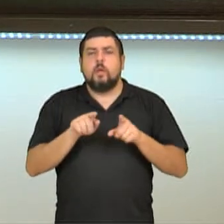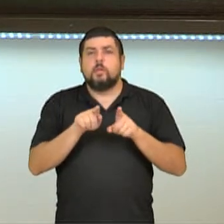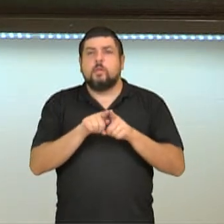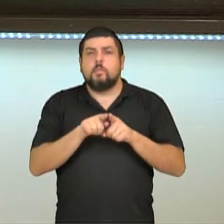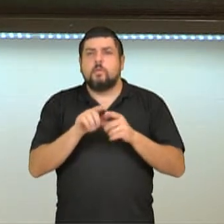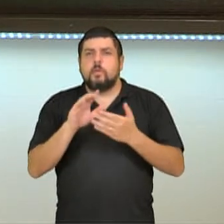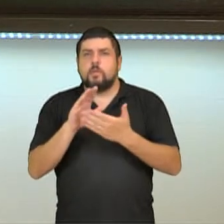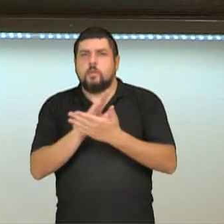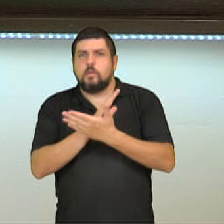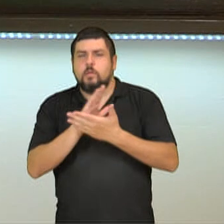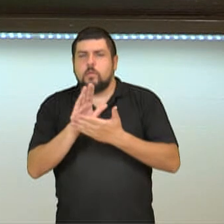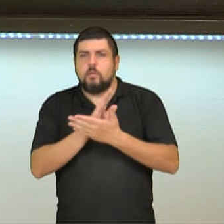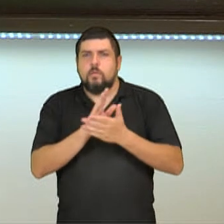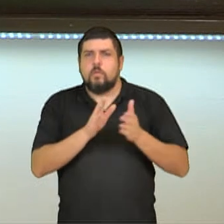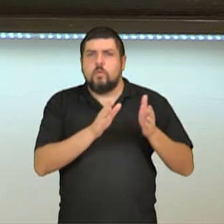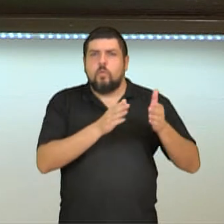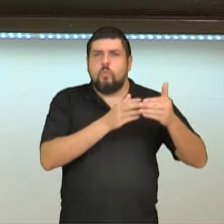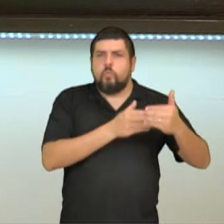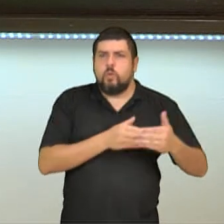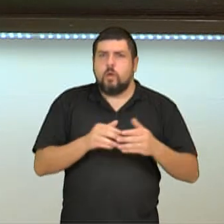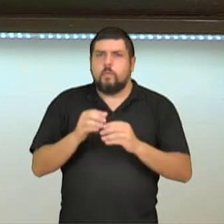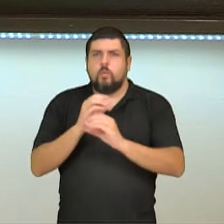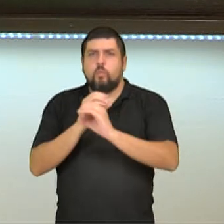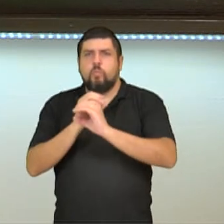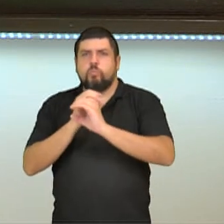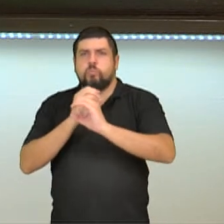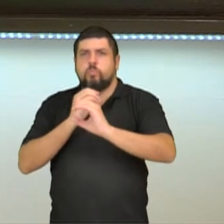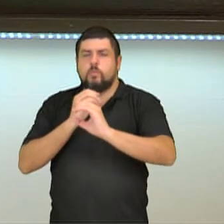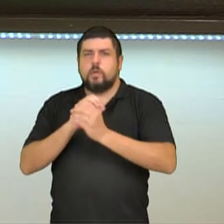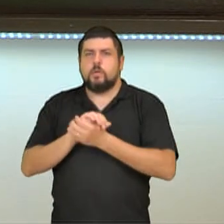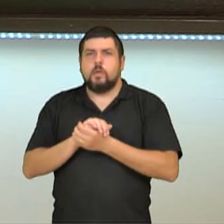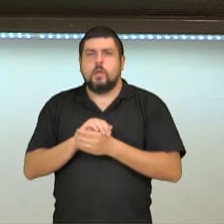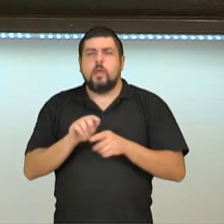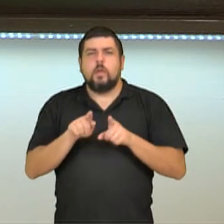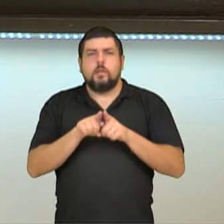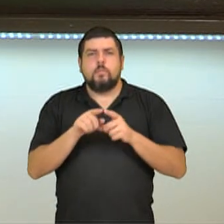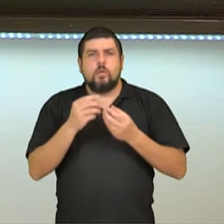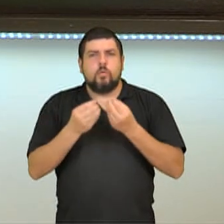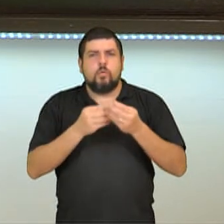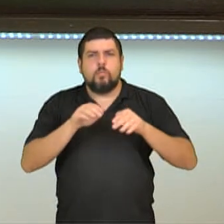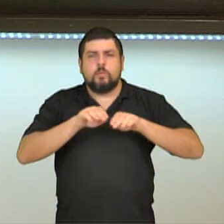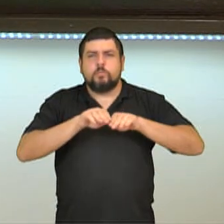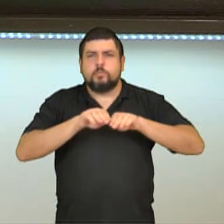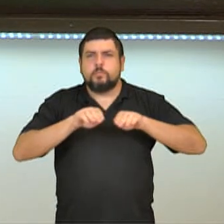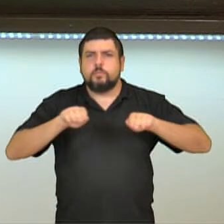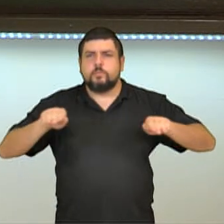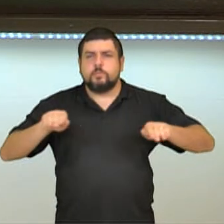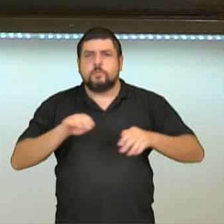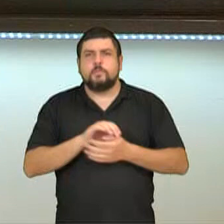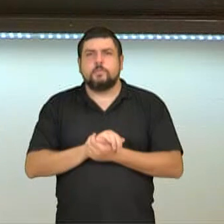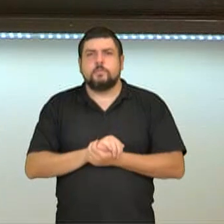corpos redondos e poliedros e conversamos sobre planificação desses sólidos. Tudo bem?